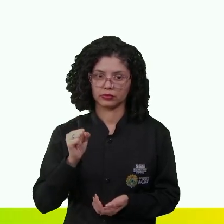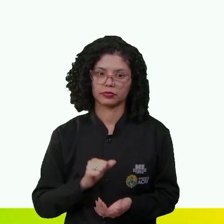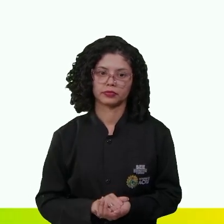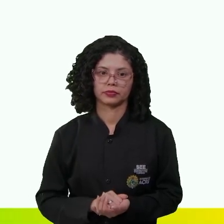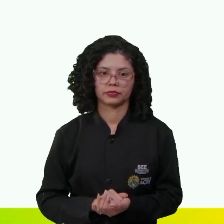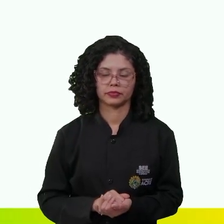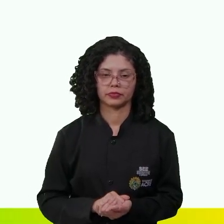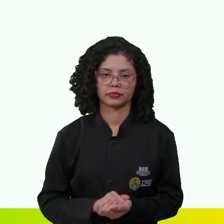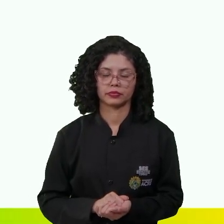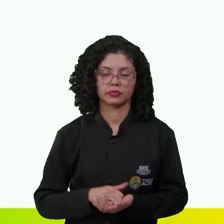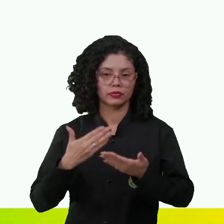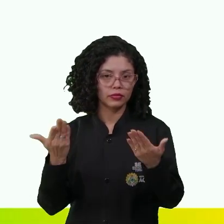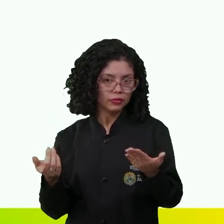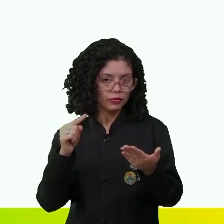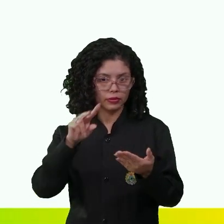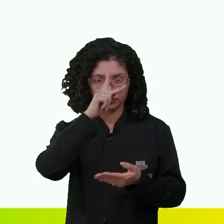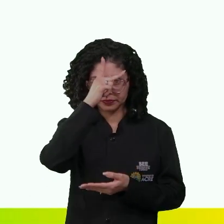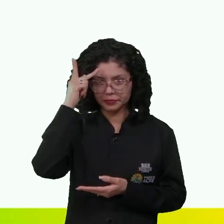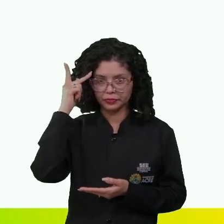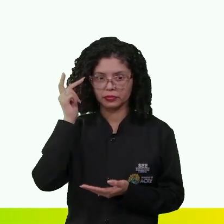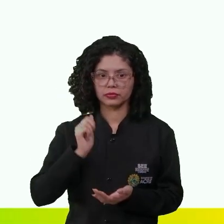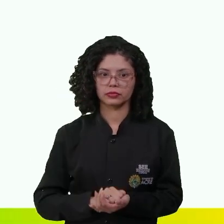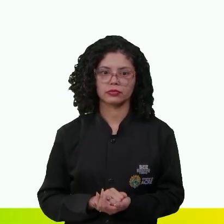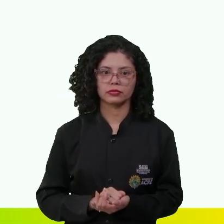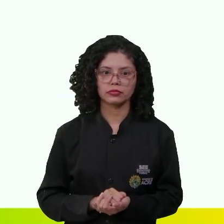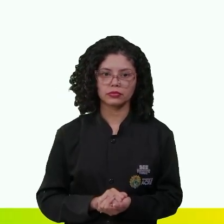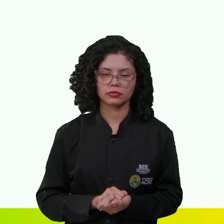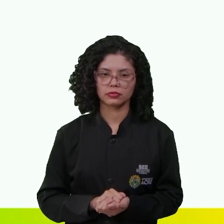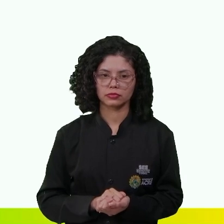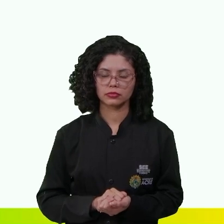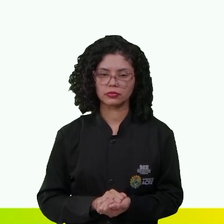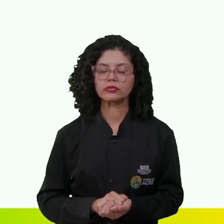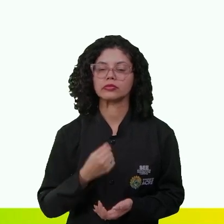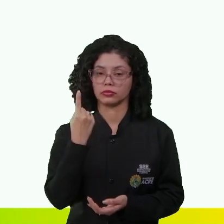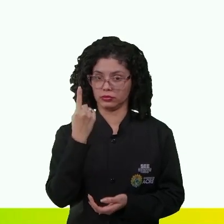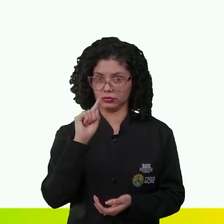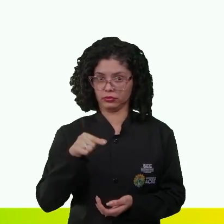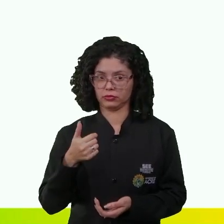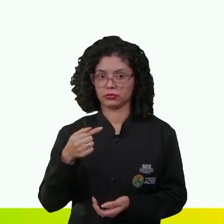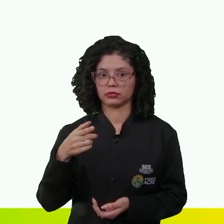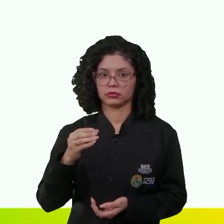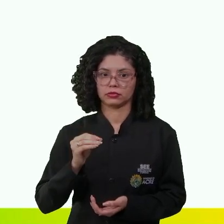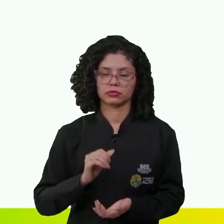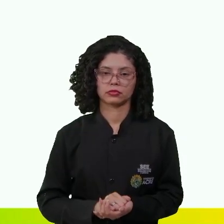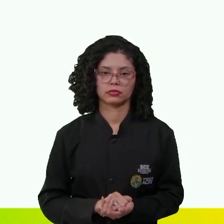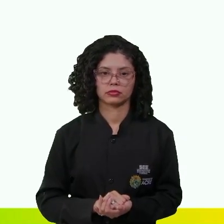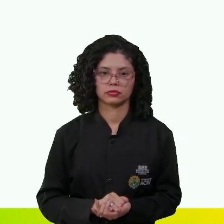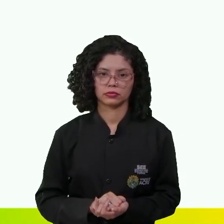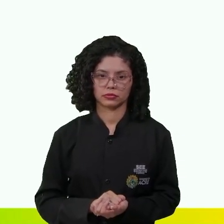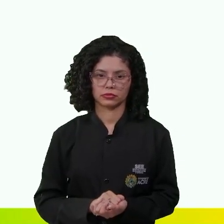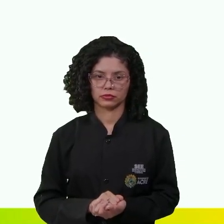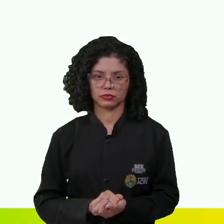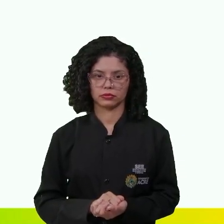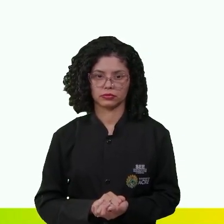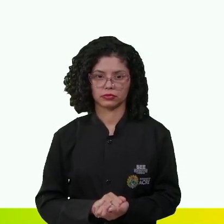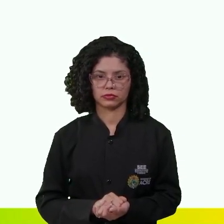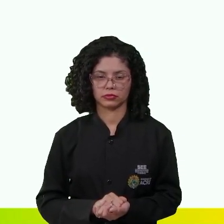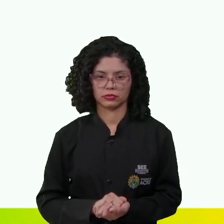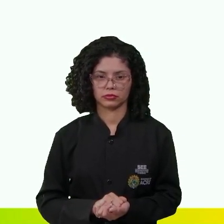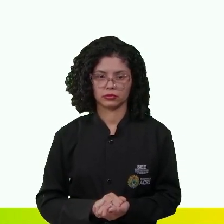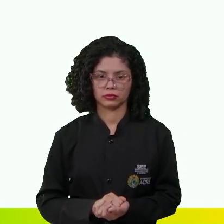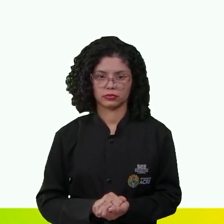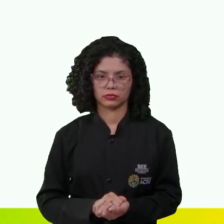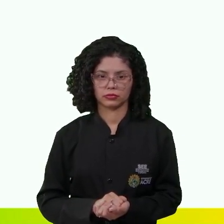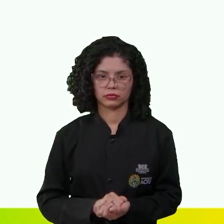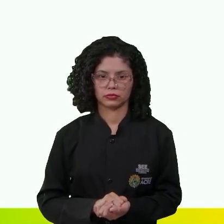metros. E aí, uma pessoa de 1,70 m, temos aqui uma